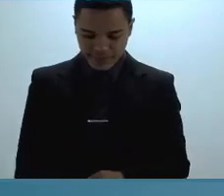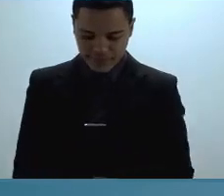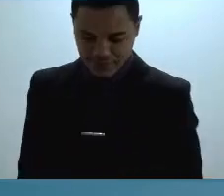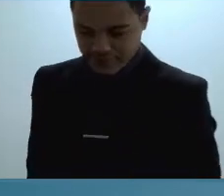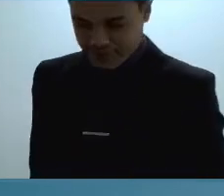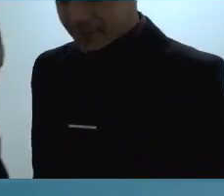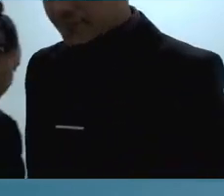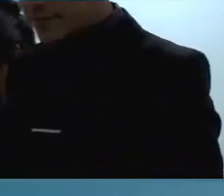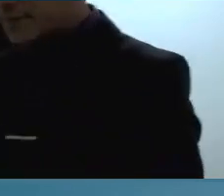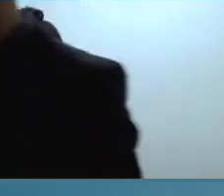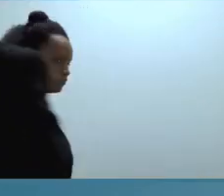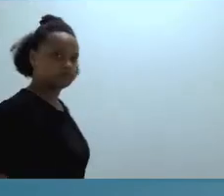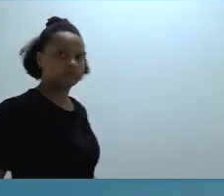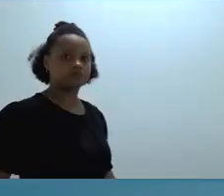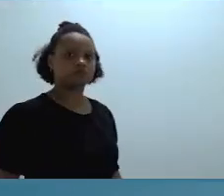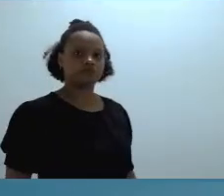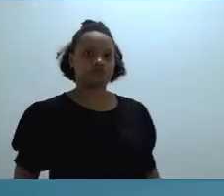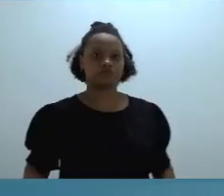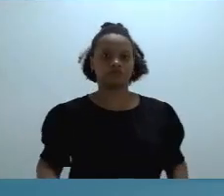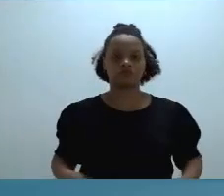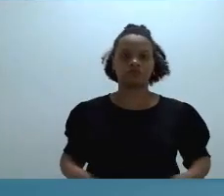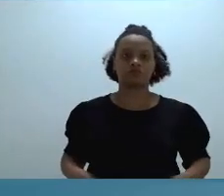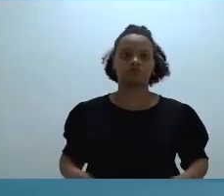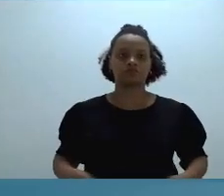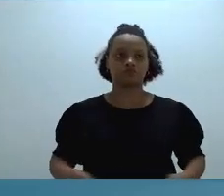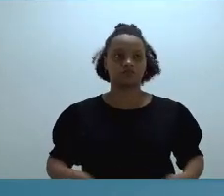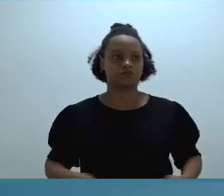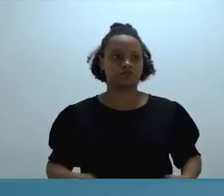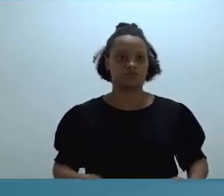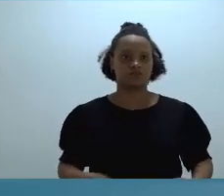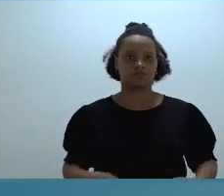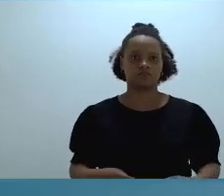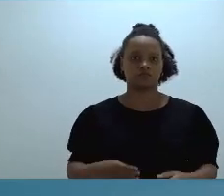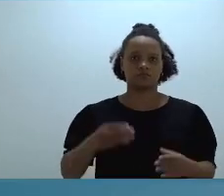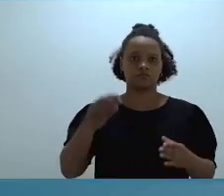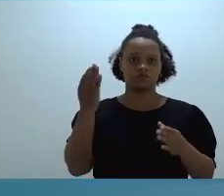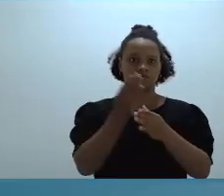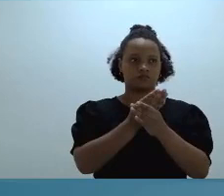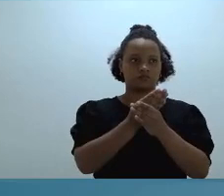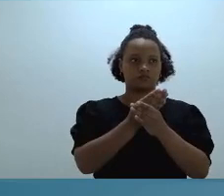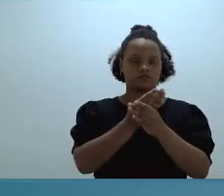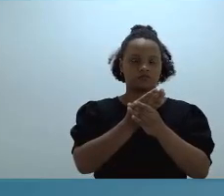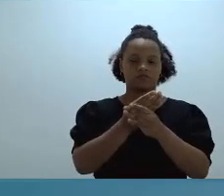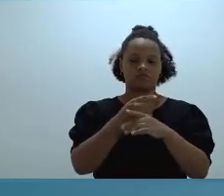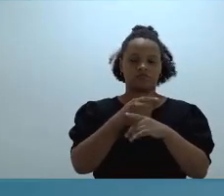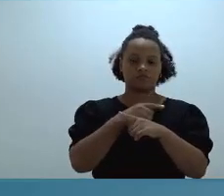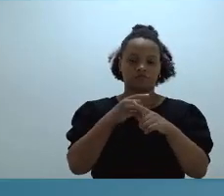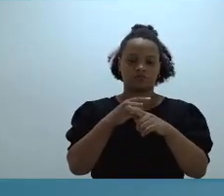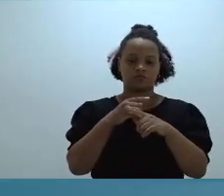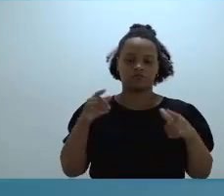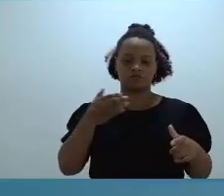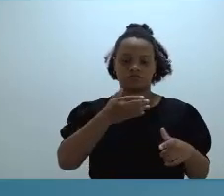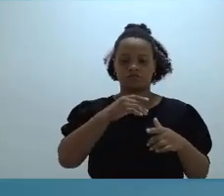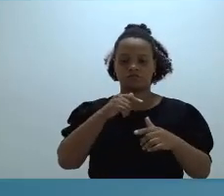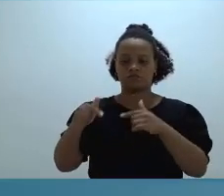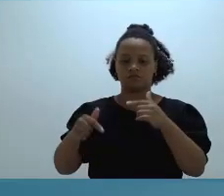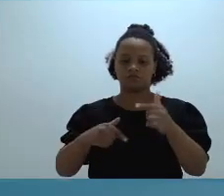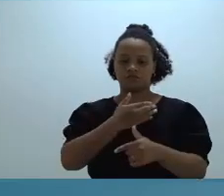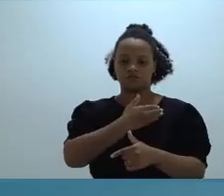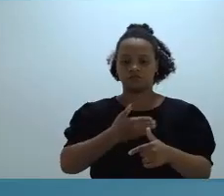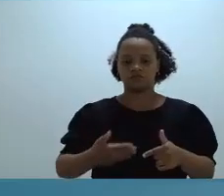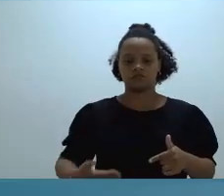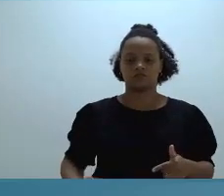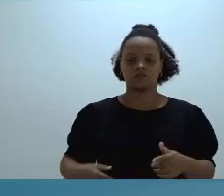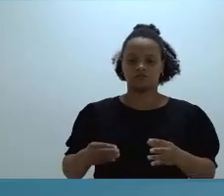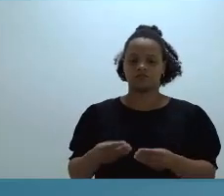na falha na prestação de serviço público objeto de concessão. Em seguimento aos fundamentos explicitados, se